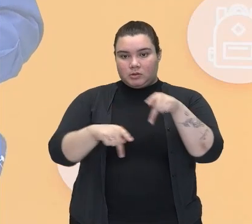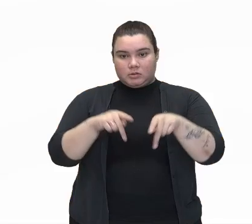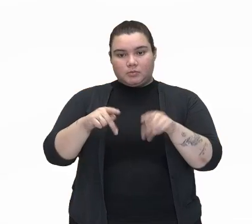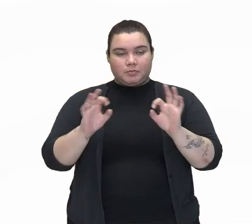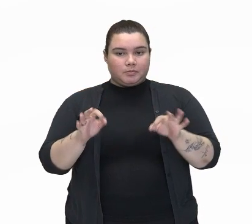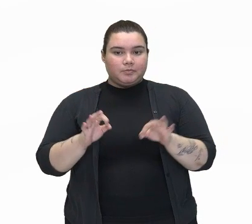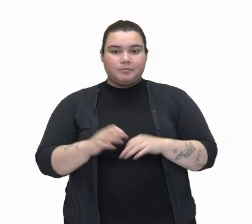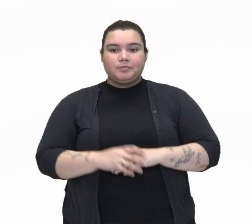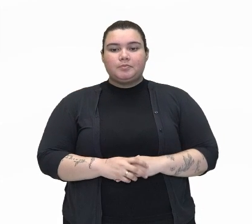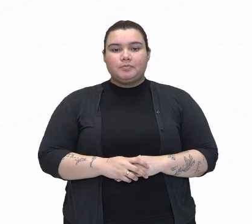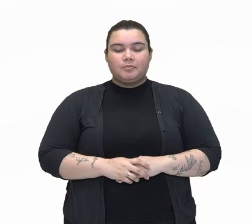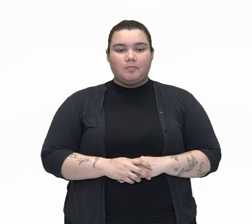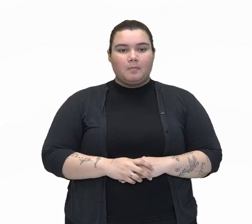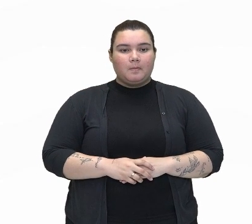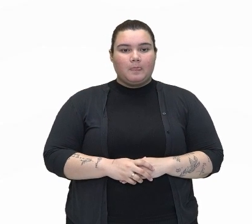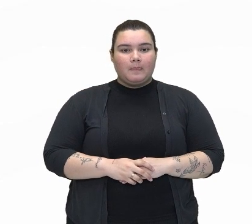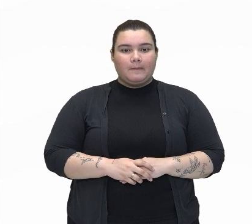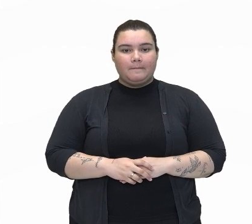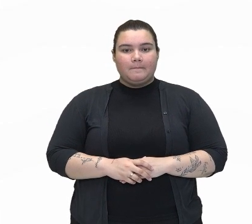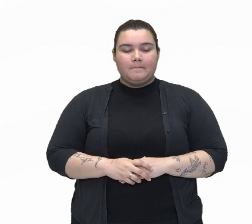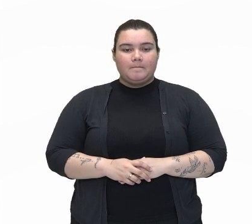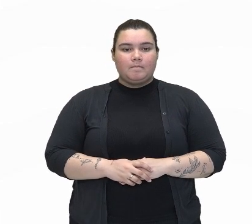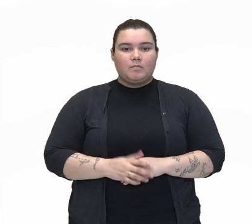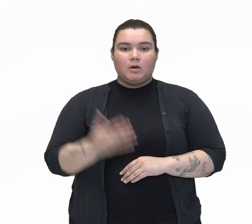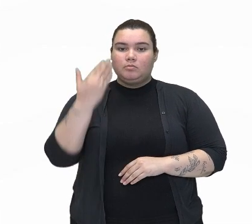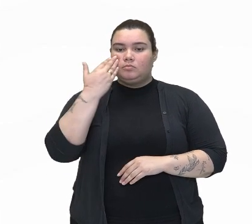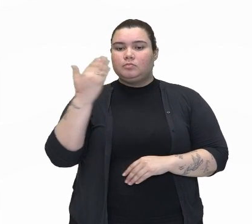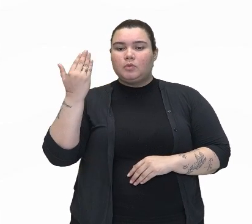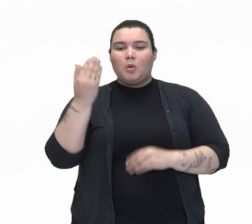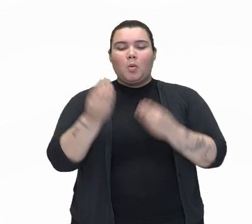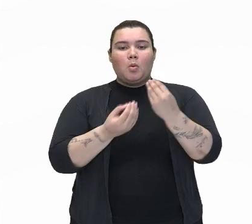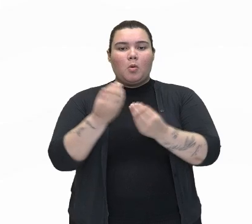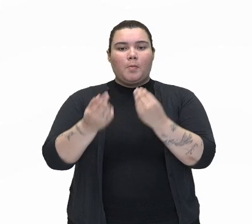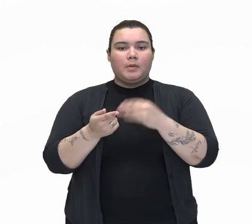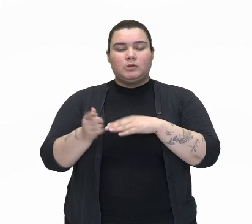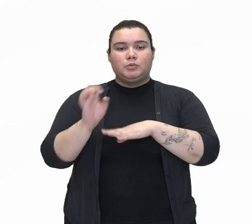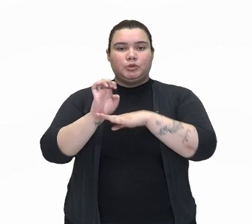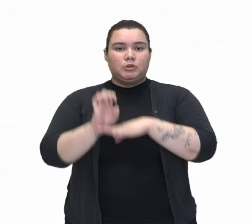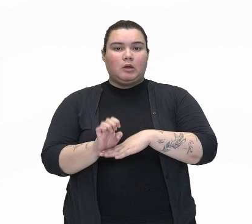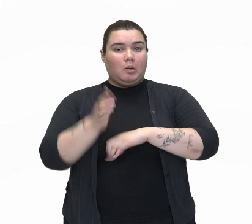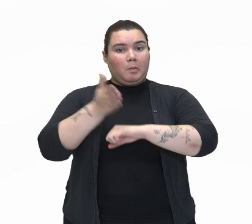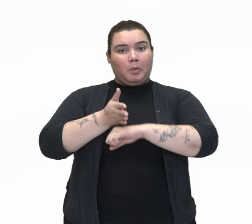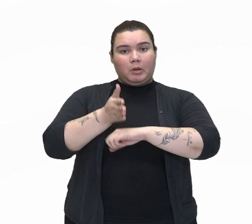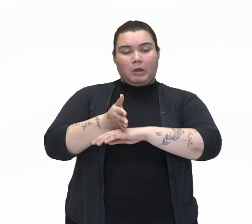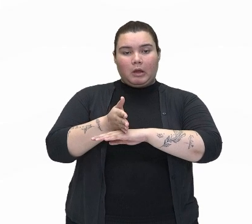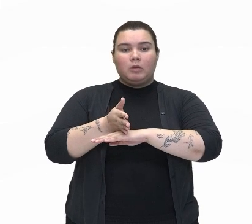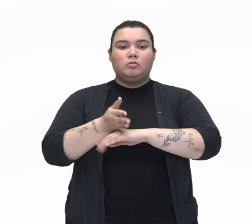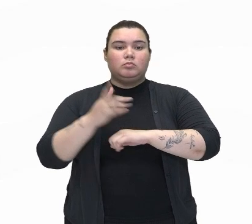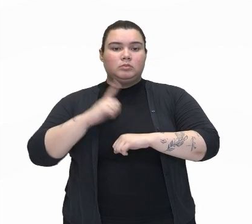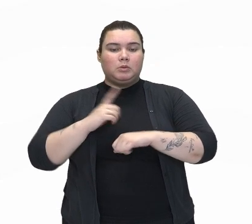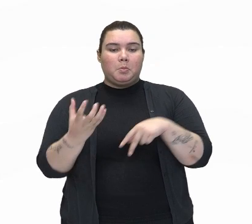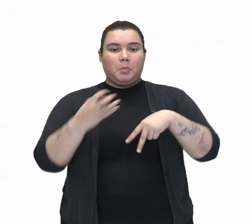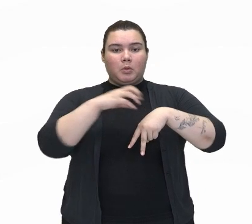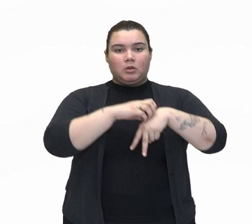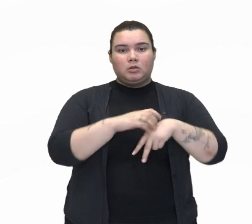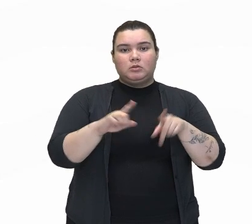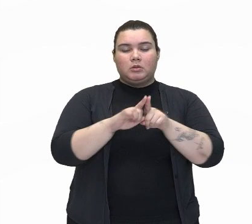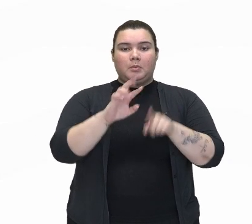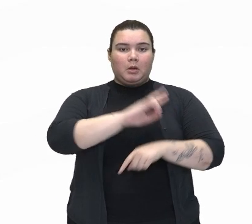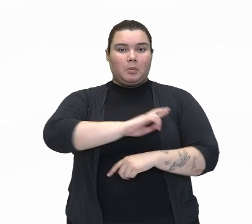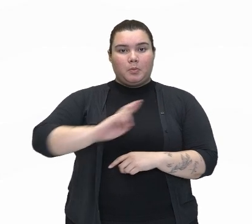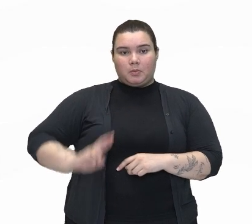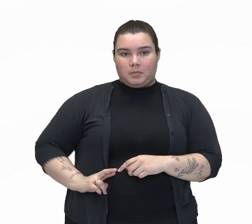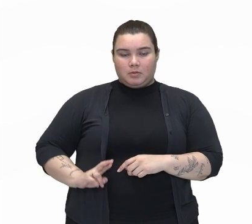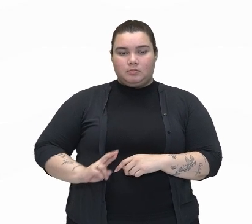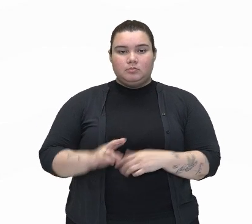isso? Muito bem. Forma de organização do Estado moderno: monarquia e república. Temos